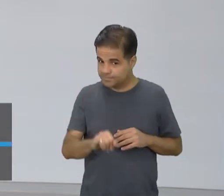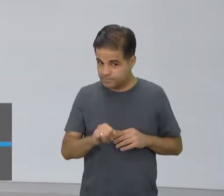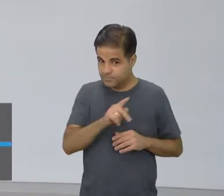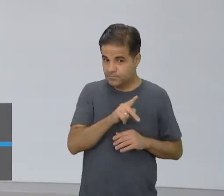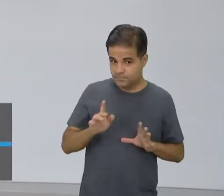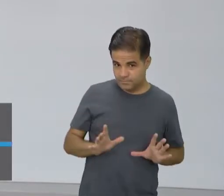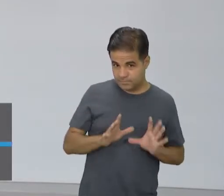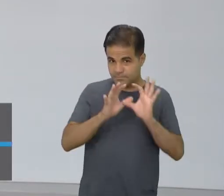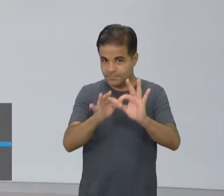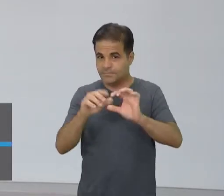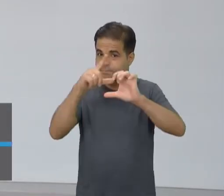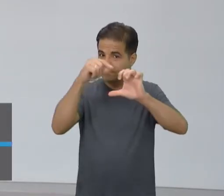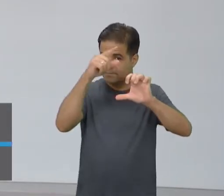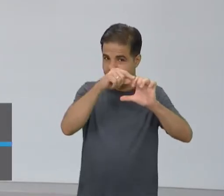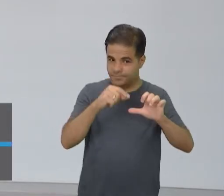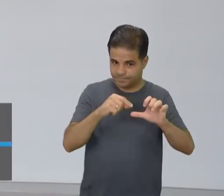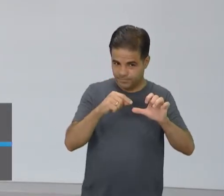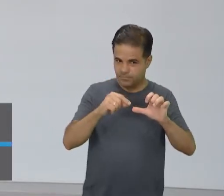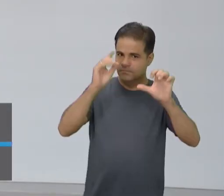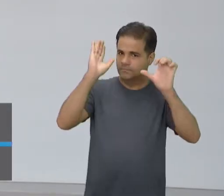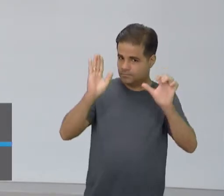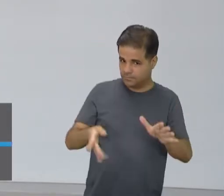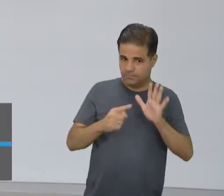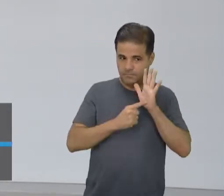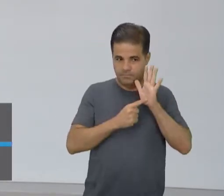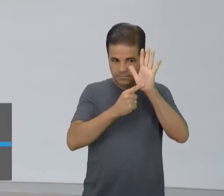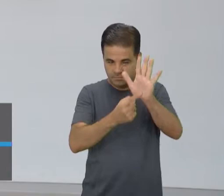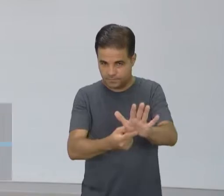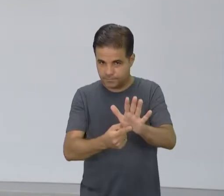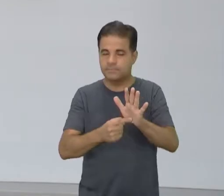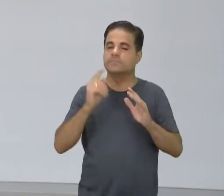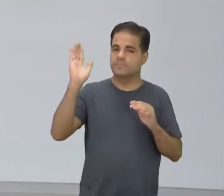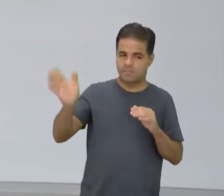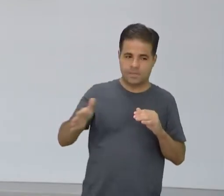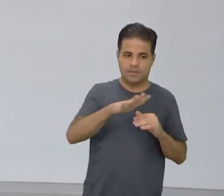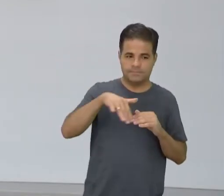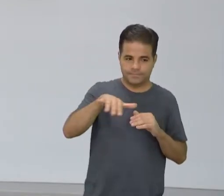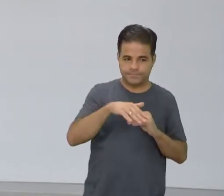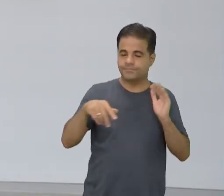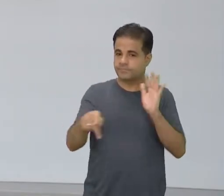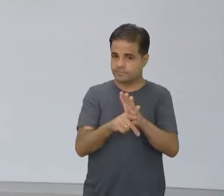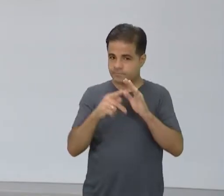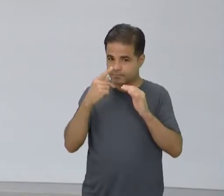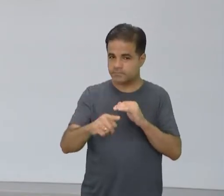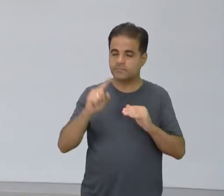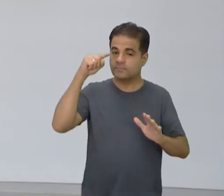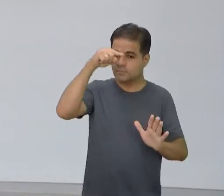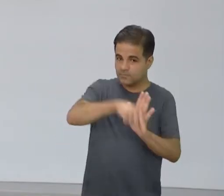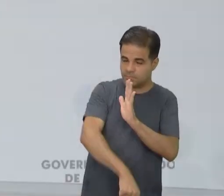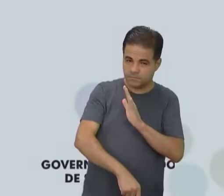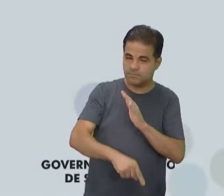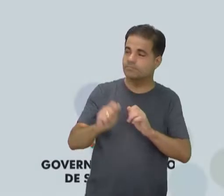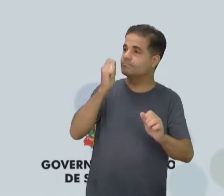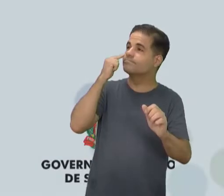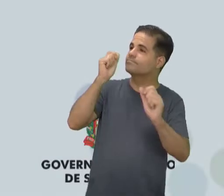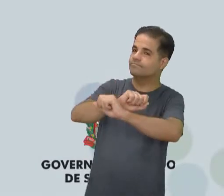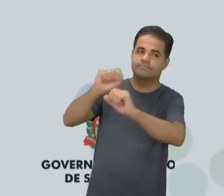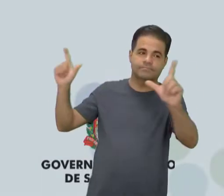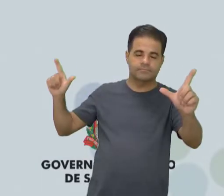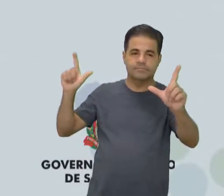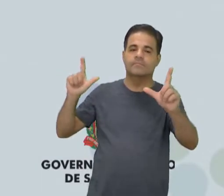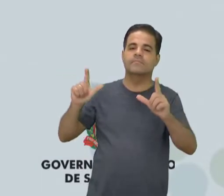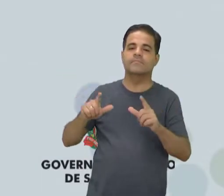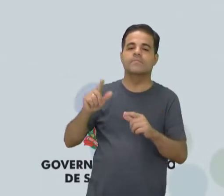Conexão Empreendedora. Esse componente já foi apresentado para vocês. Eles fazem parte do aprofundamento, na telinha aí para vocês, olha